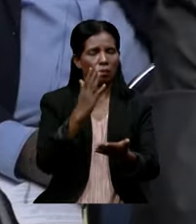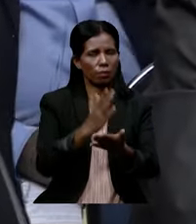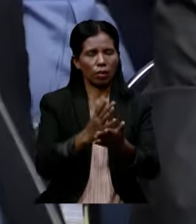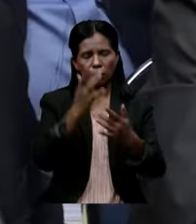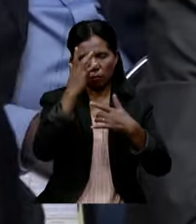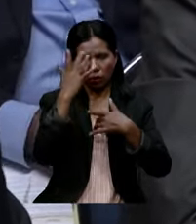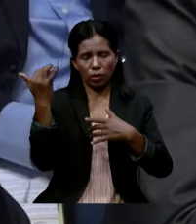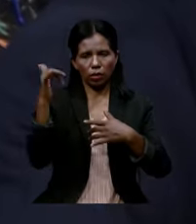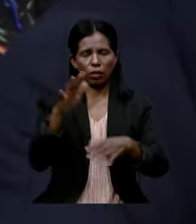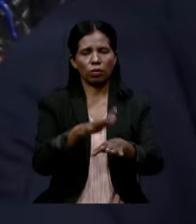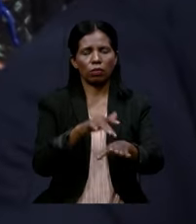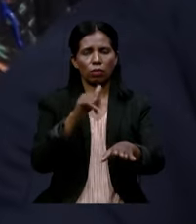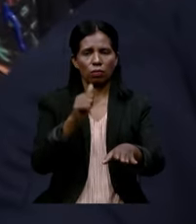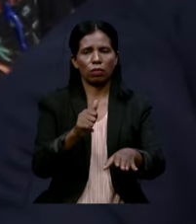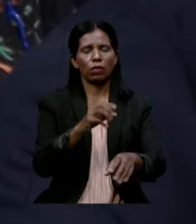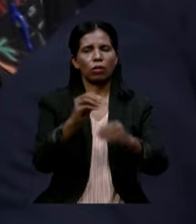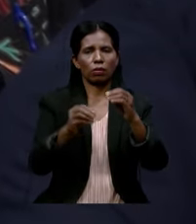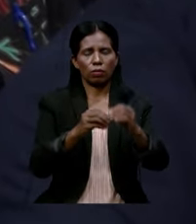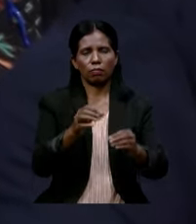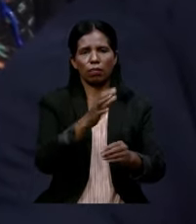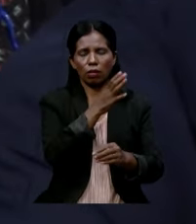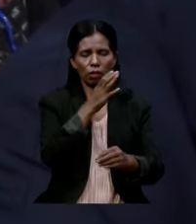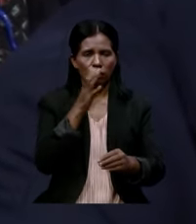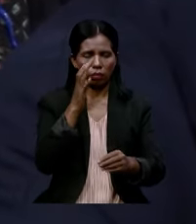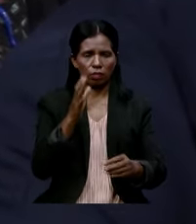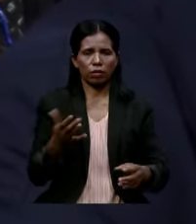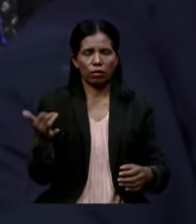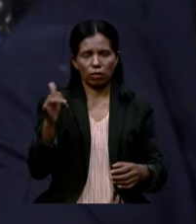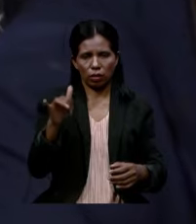bele prejudica plantação agrícola. Rohimadia, Zemiro Santos, ZMN.